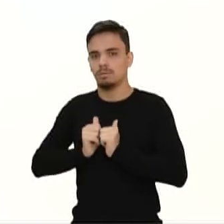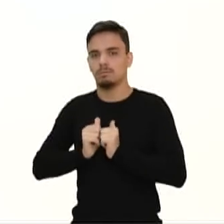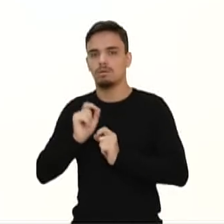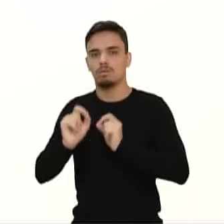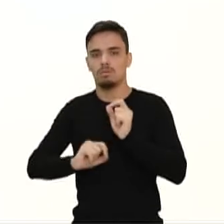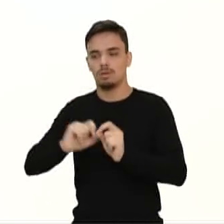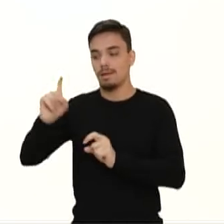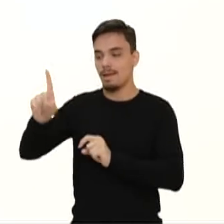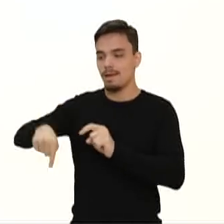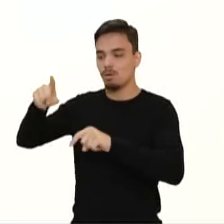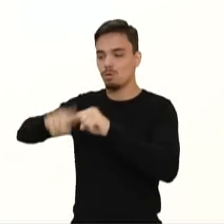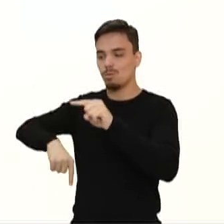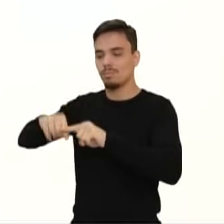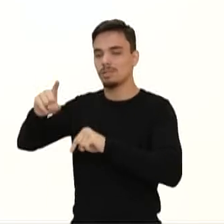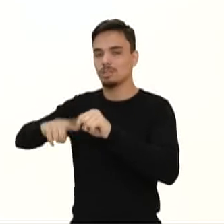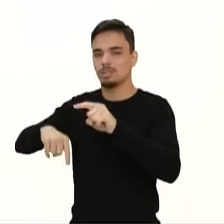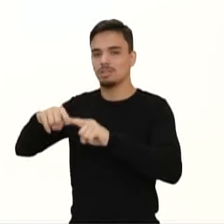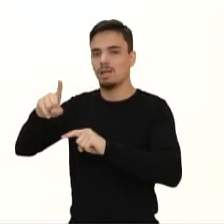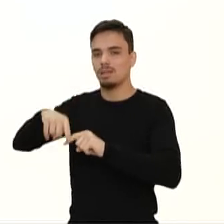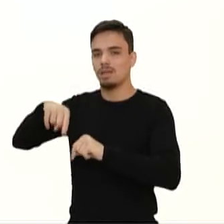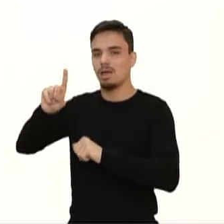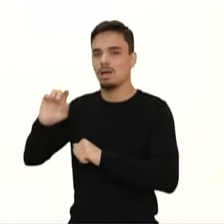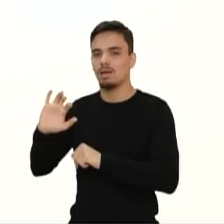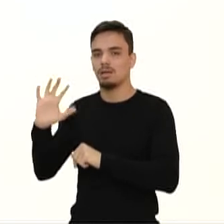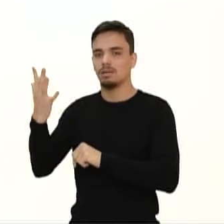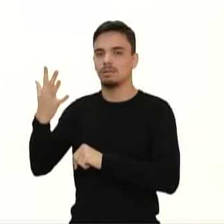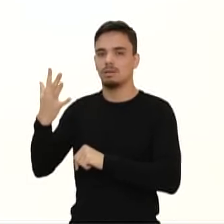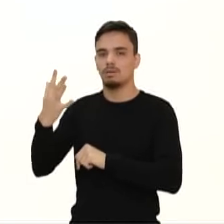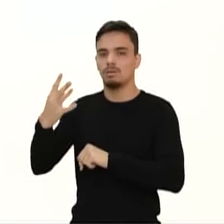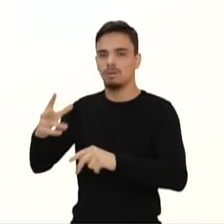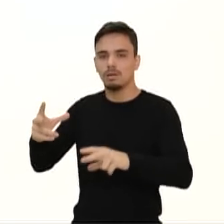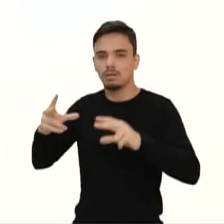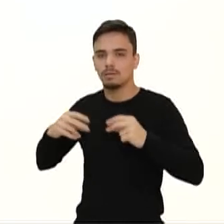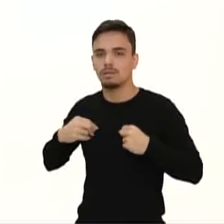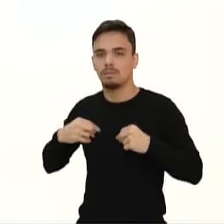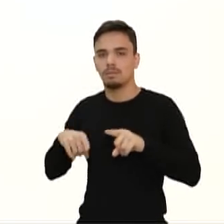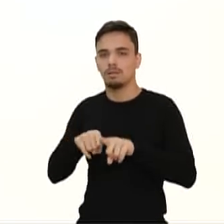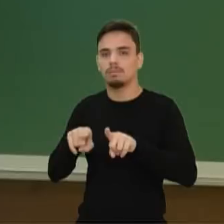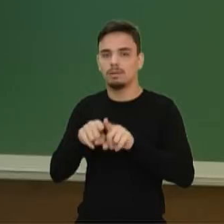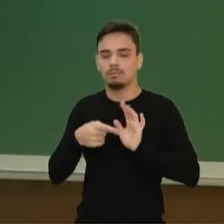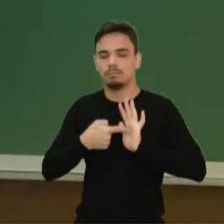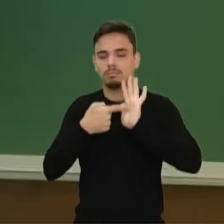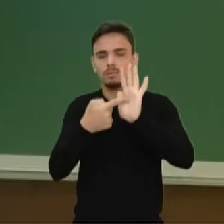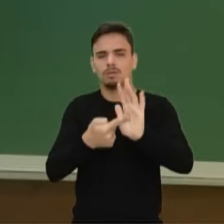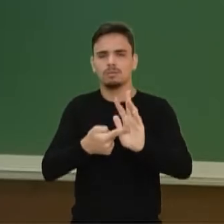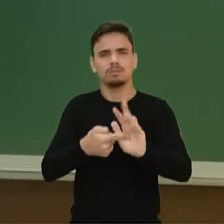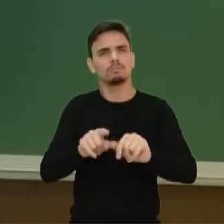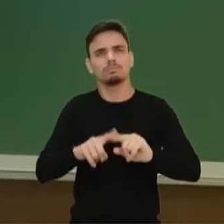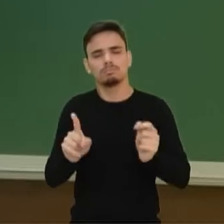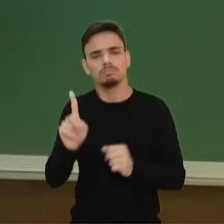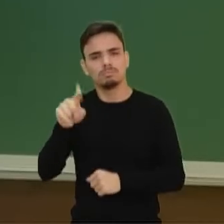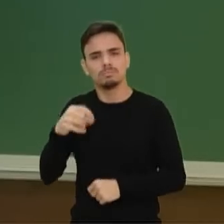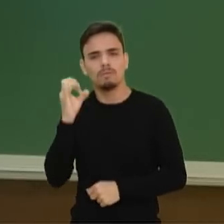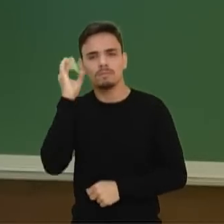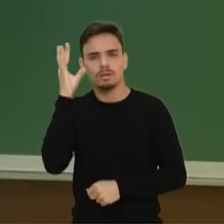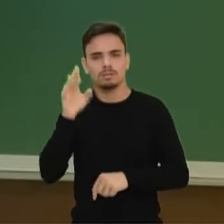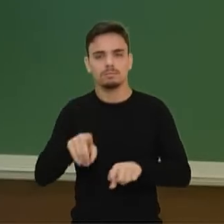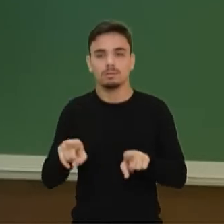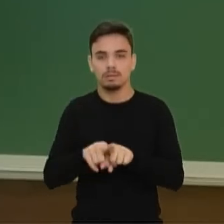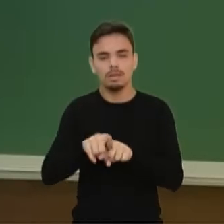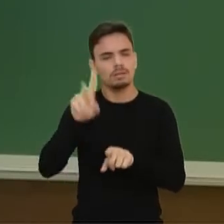o objeto que recebe a ação é que está em evidência. Nossa, muito fácil. Lembra que nós fizemos